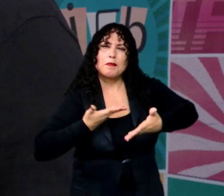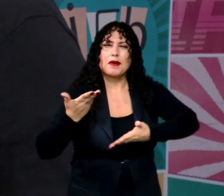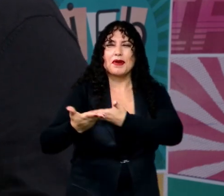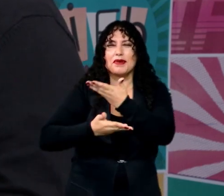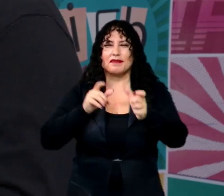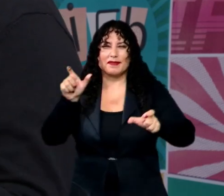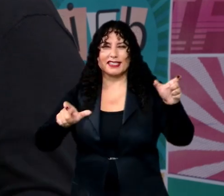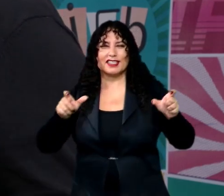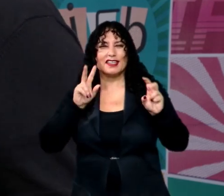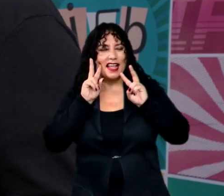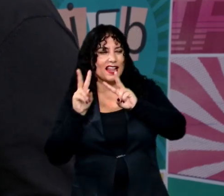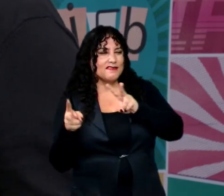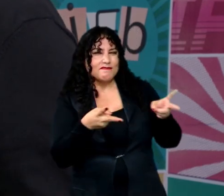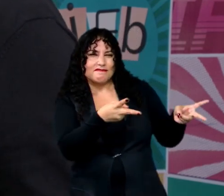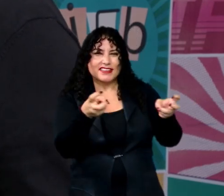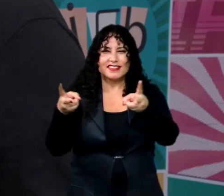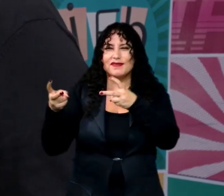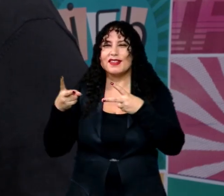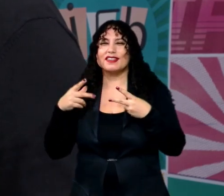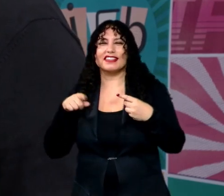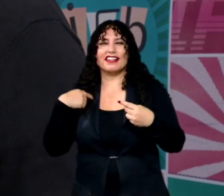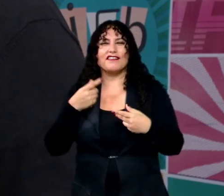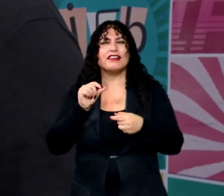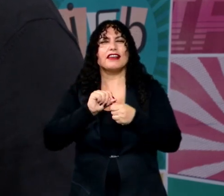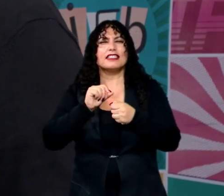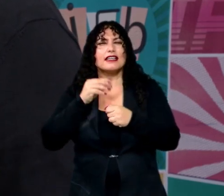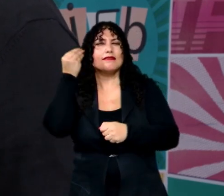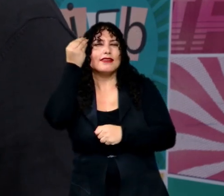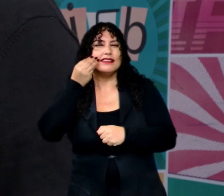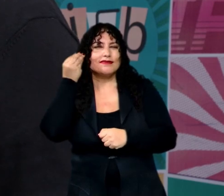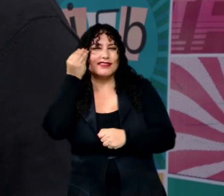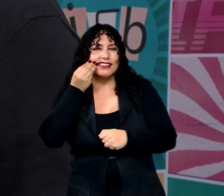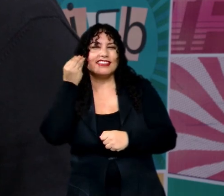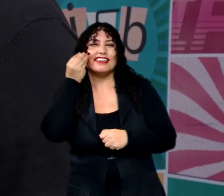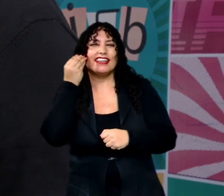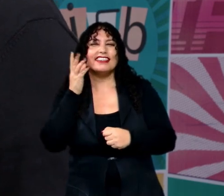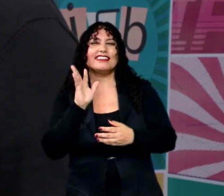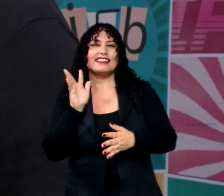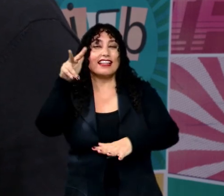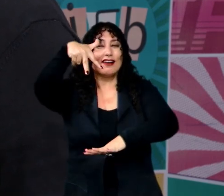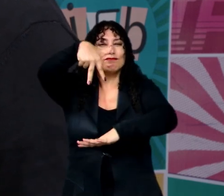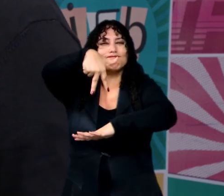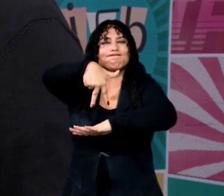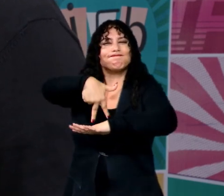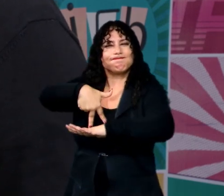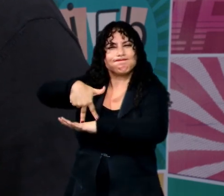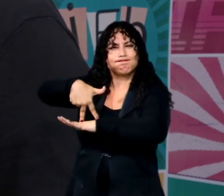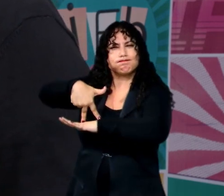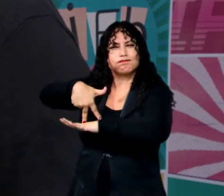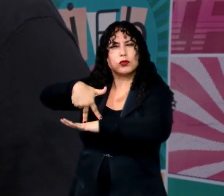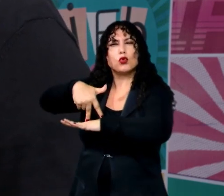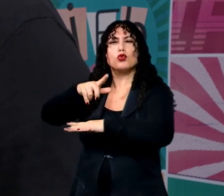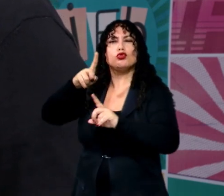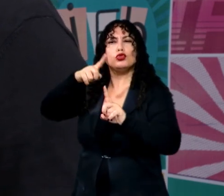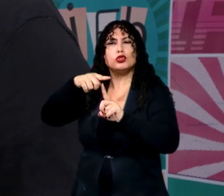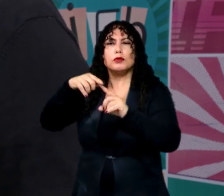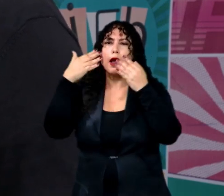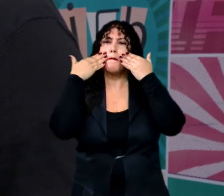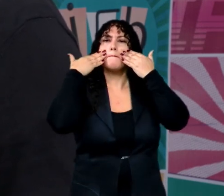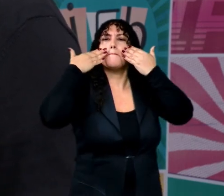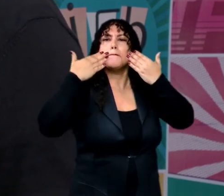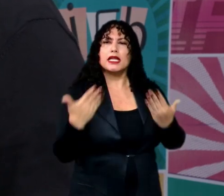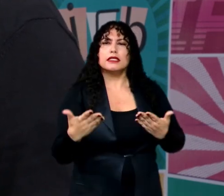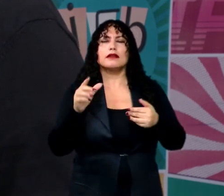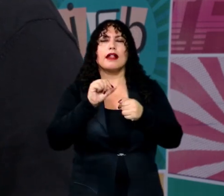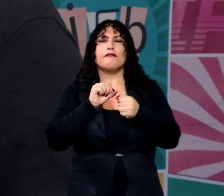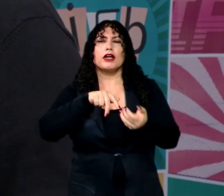pessoas, para elas verem o que a gente estava fazendo e as pessoas terem uma experiência também de estar no palco, em algum tipo de palco, apresentando o que elas fazem